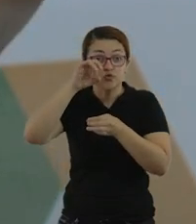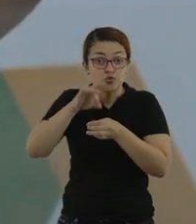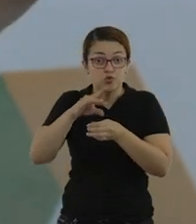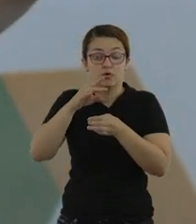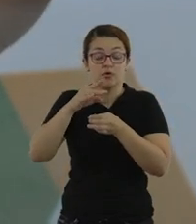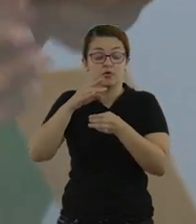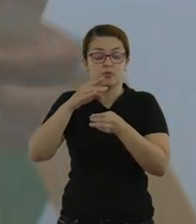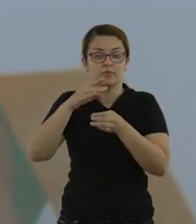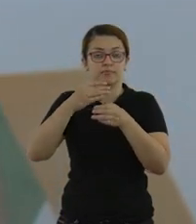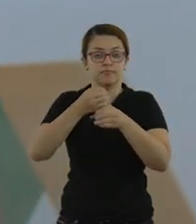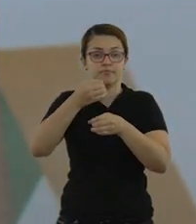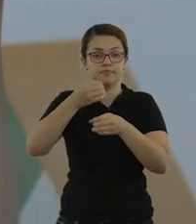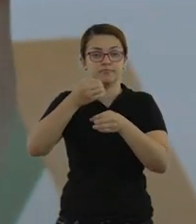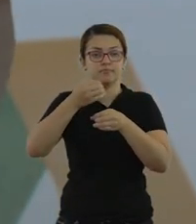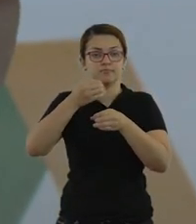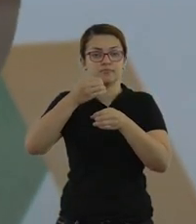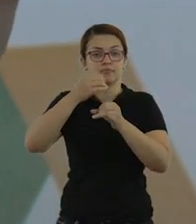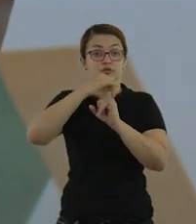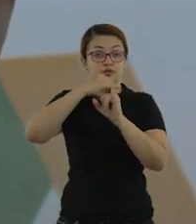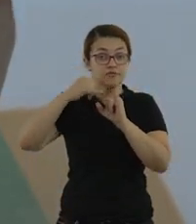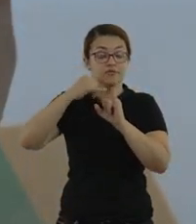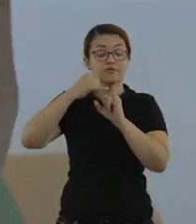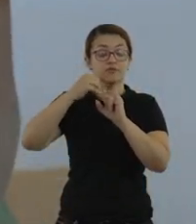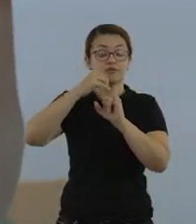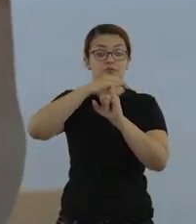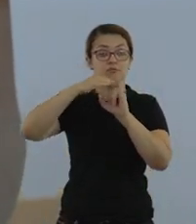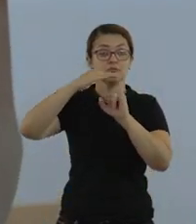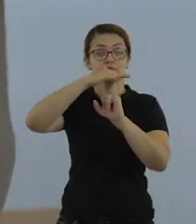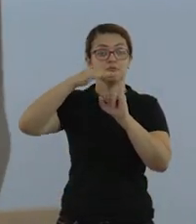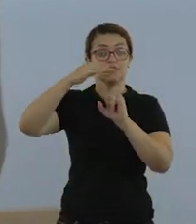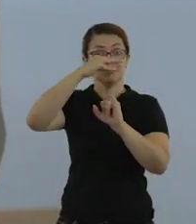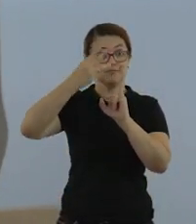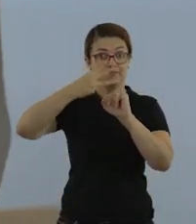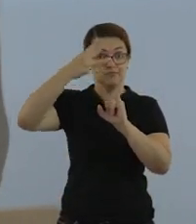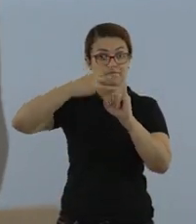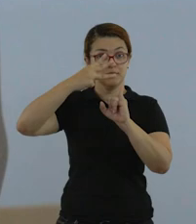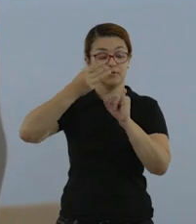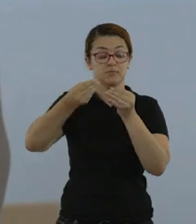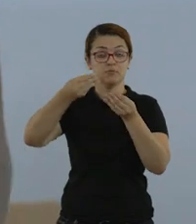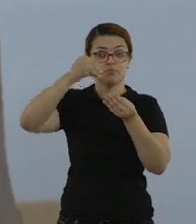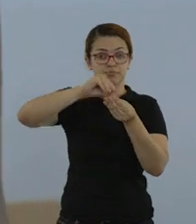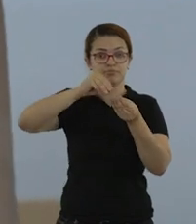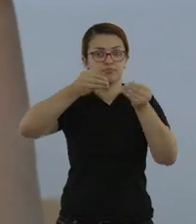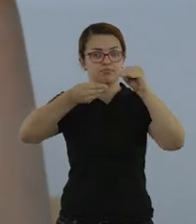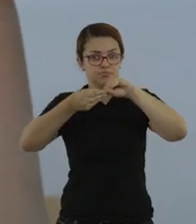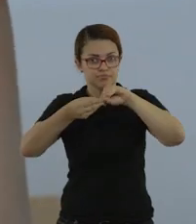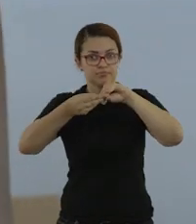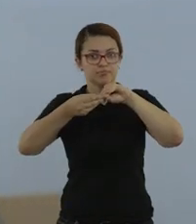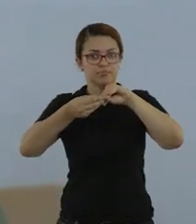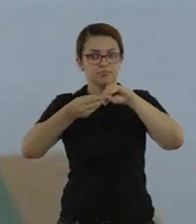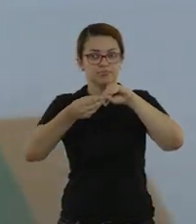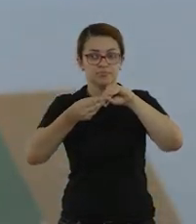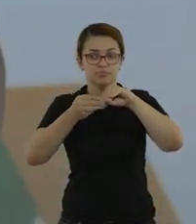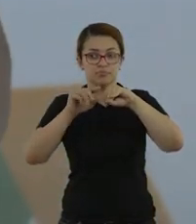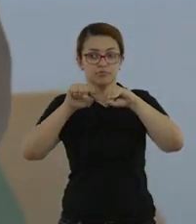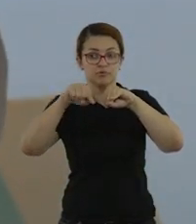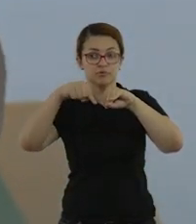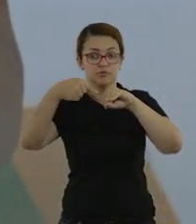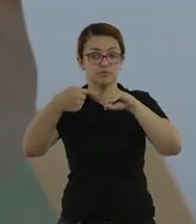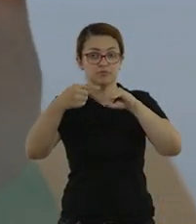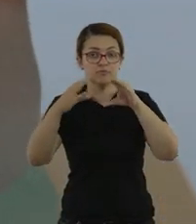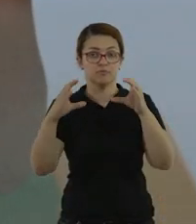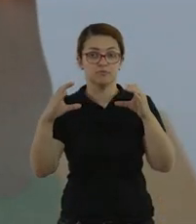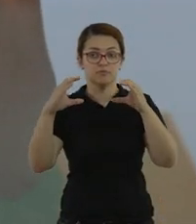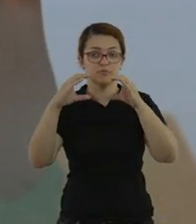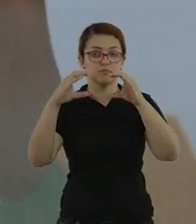três partes, depois você dobra cada uma das partes, tá bom? Ao meio e encaixa